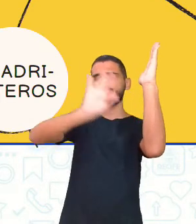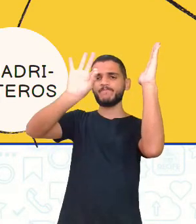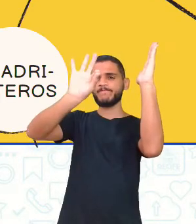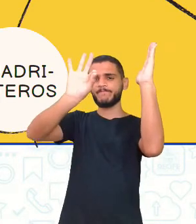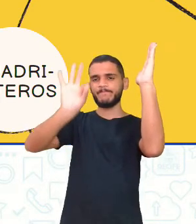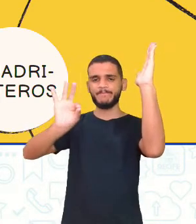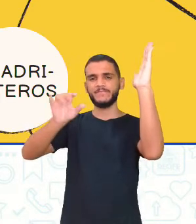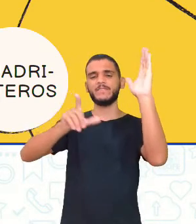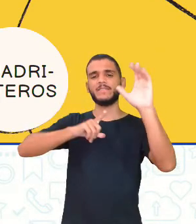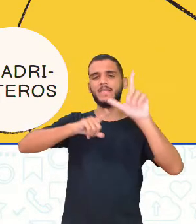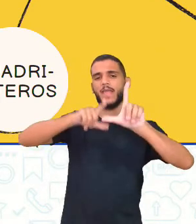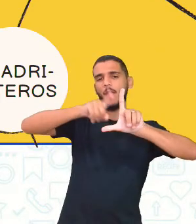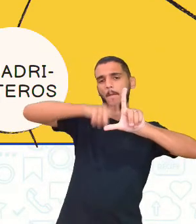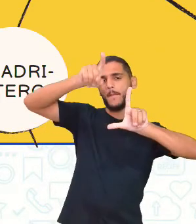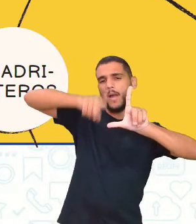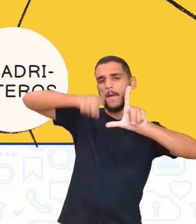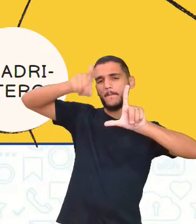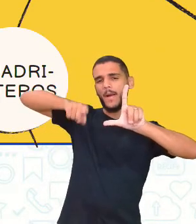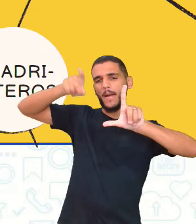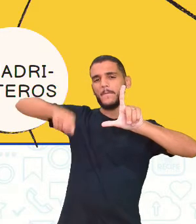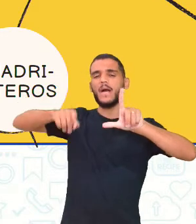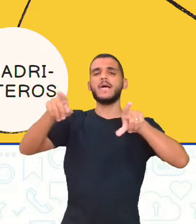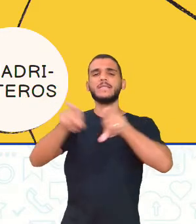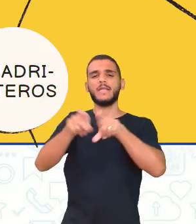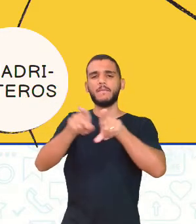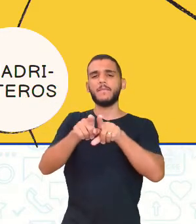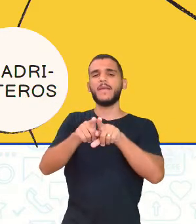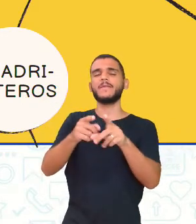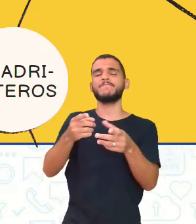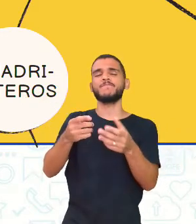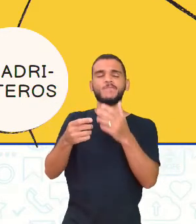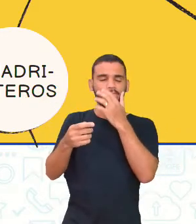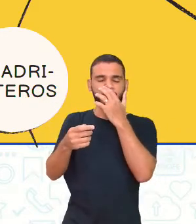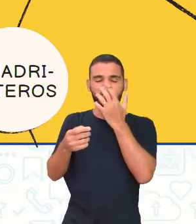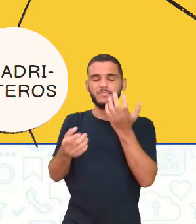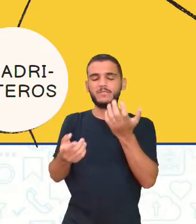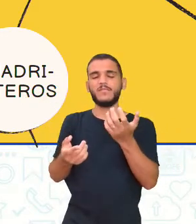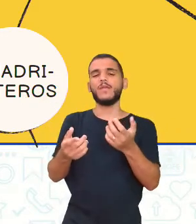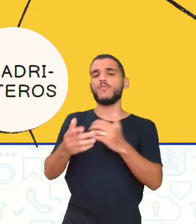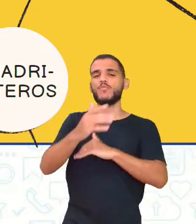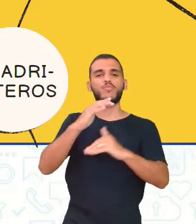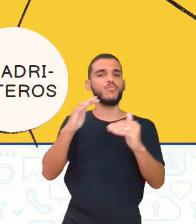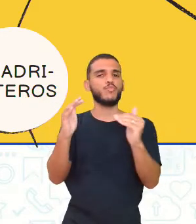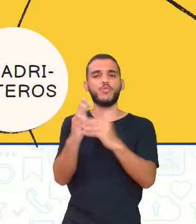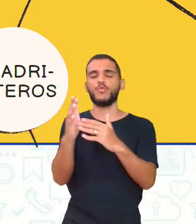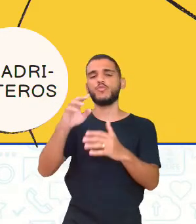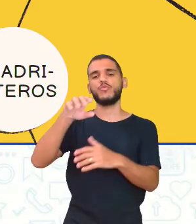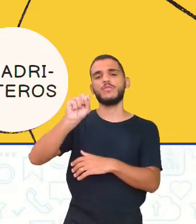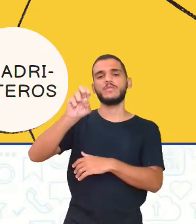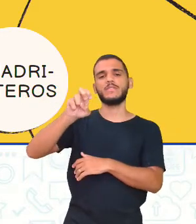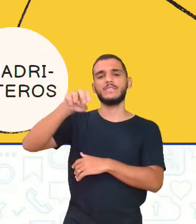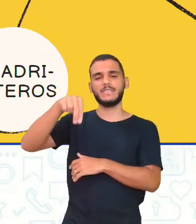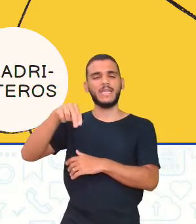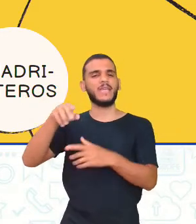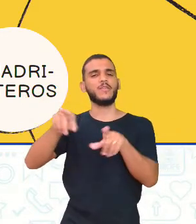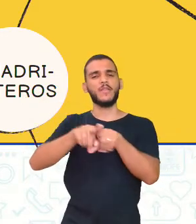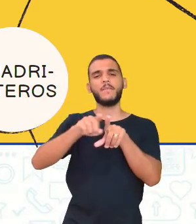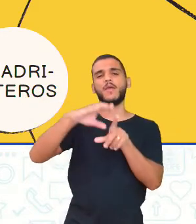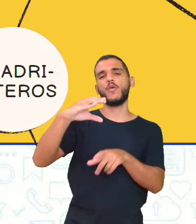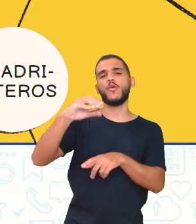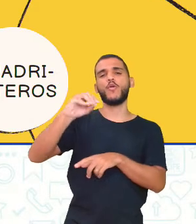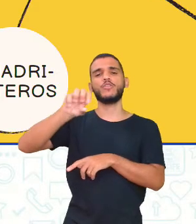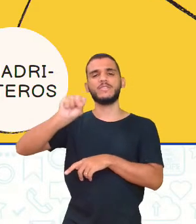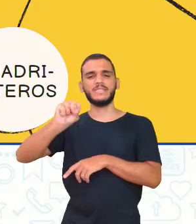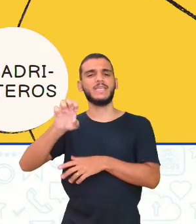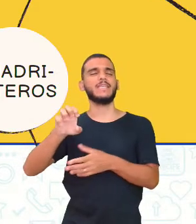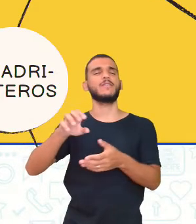escala, medida, plano, par, seno e cosseno, professora. Gente, esse assunto não é de vocês agora. Vocês vão